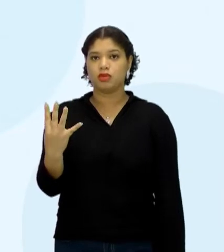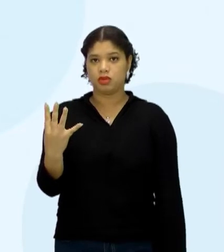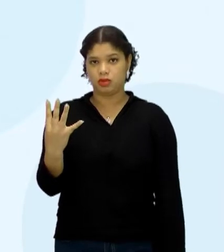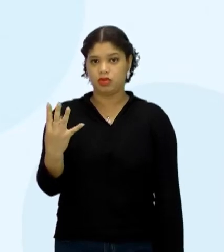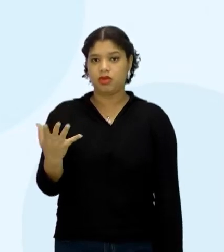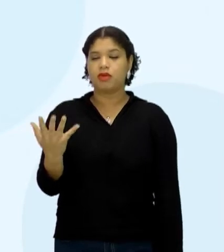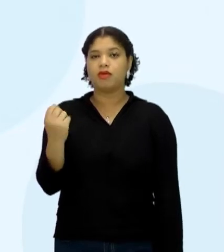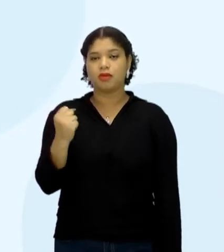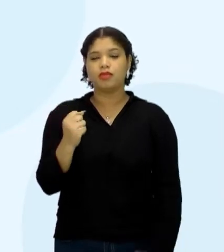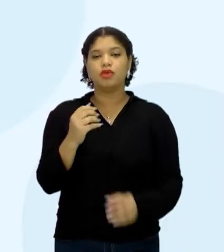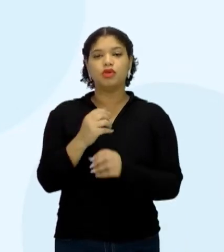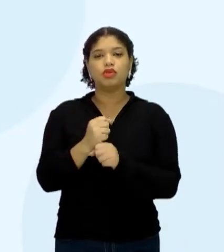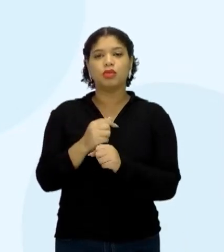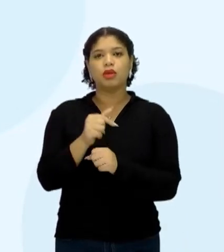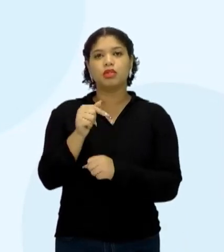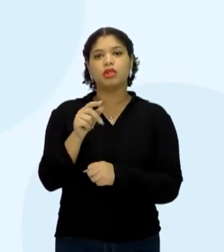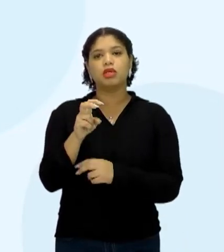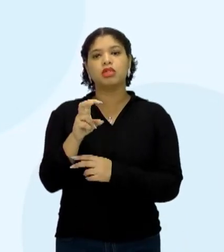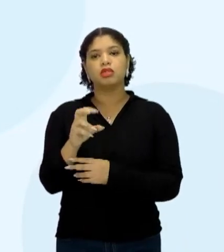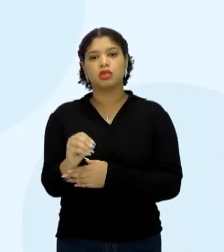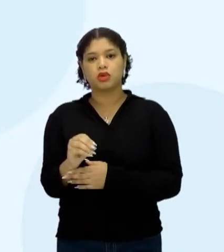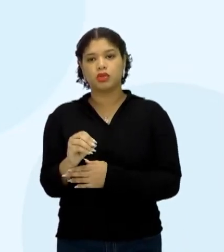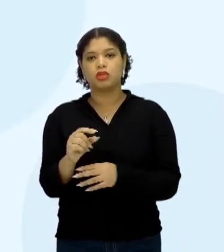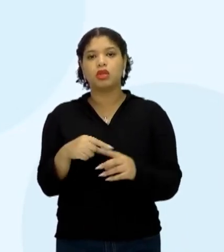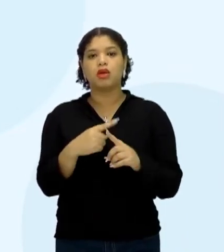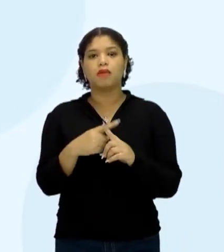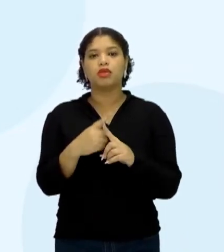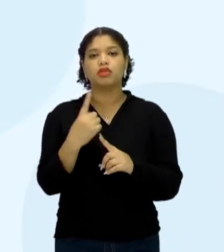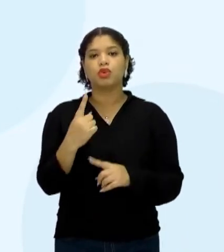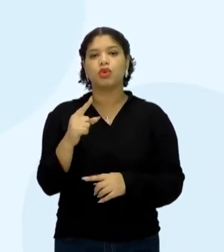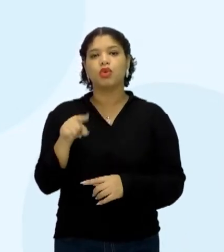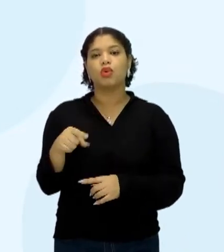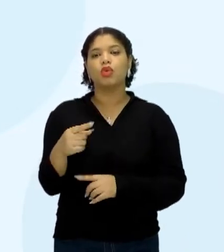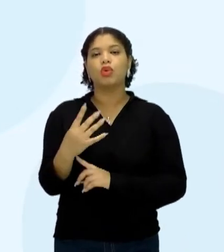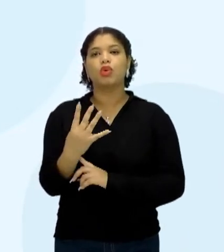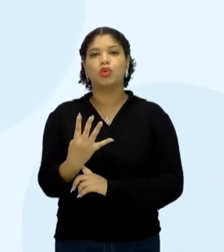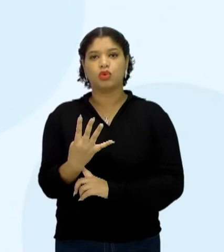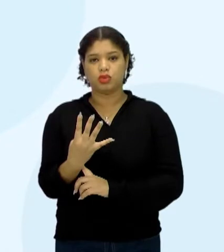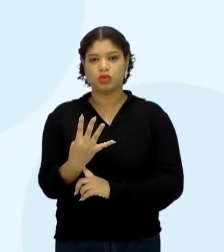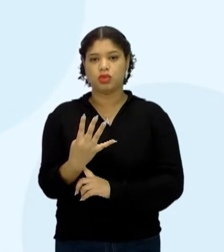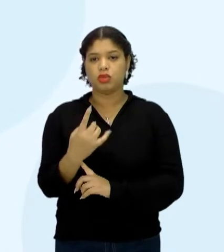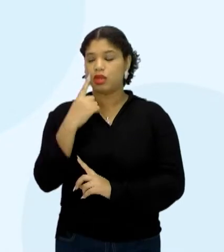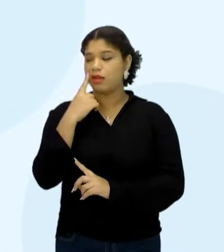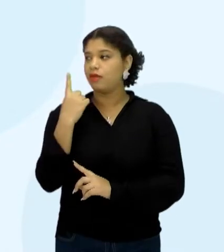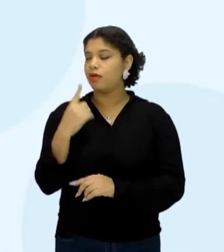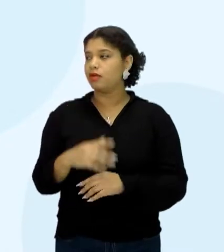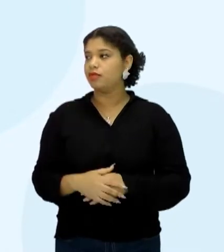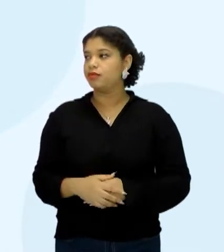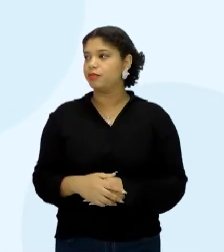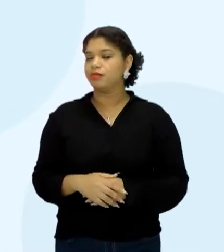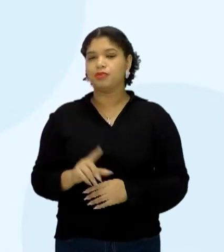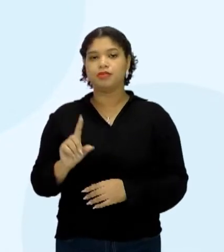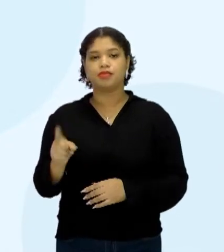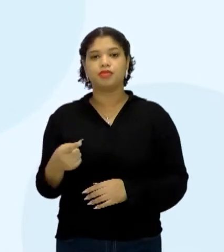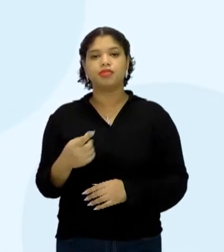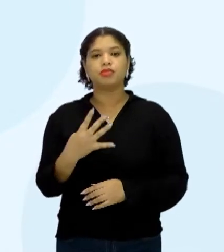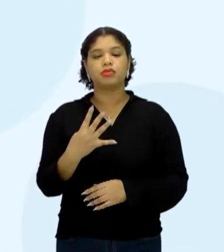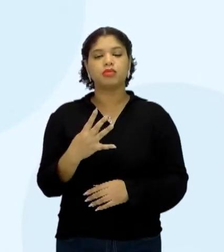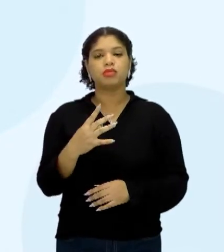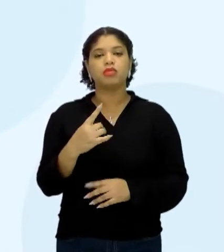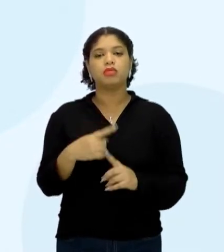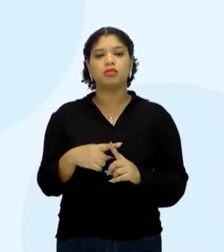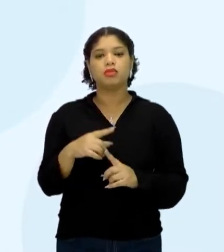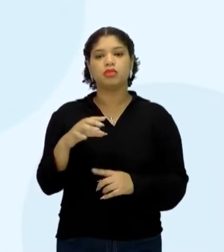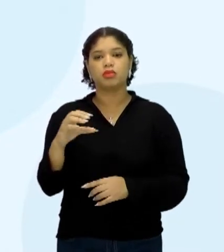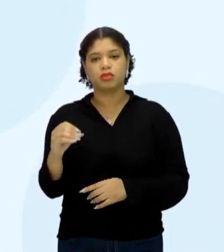a continha aí, ó. 750 vezes 1,4. No final, vou ter que pôr uma casa decimal. 4 vezes 0,